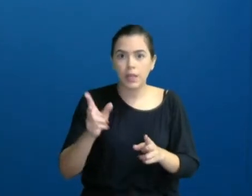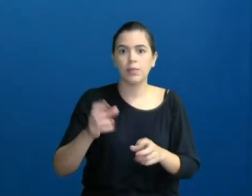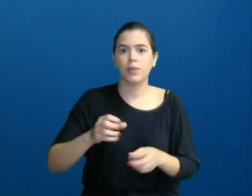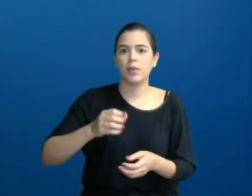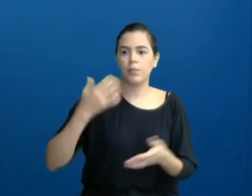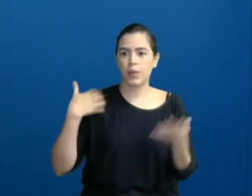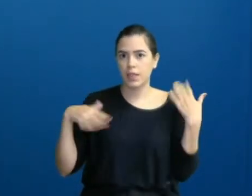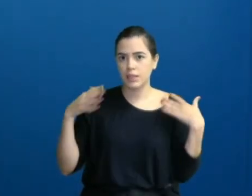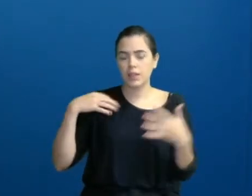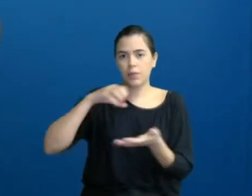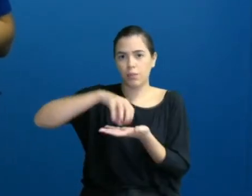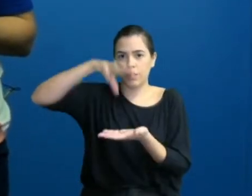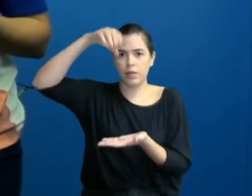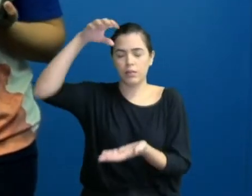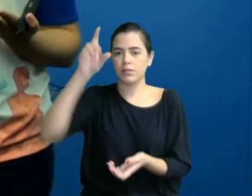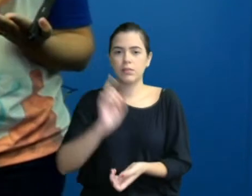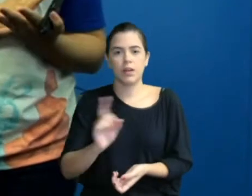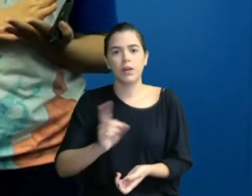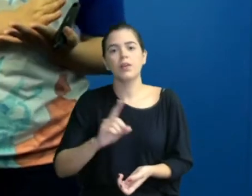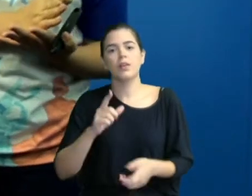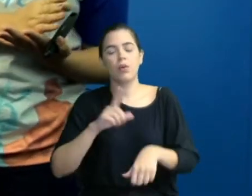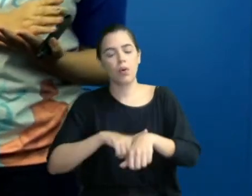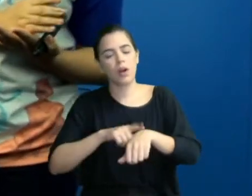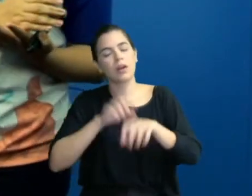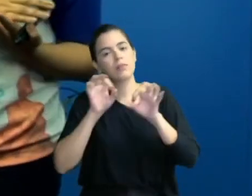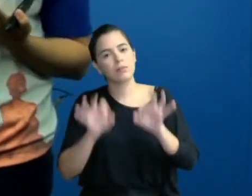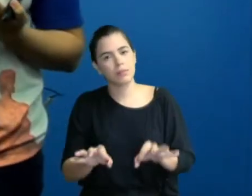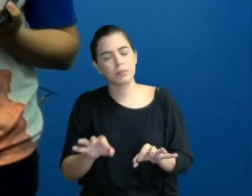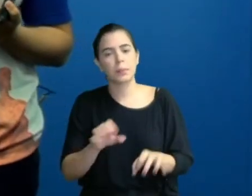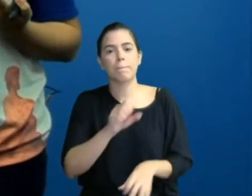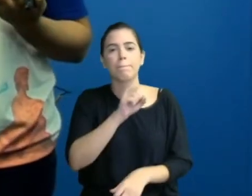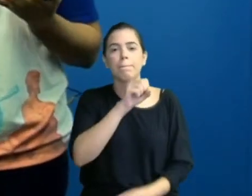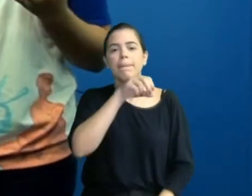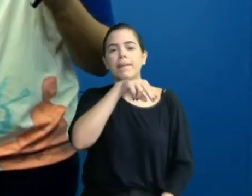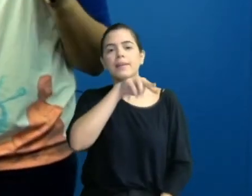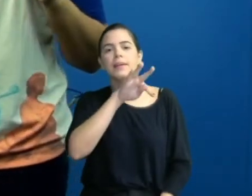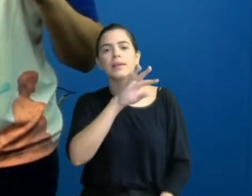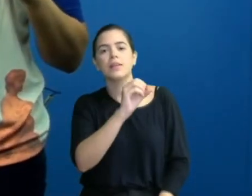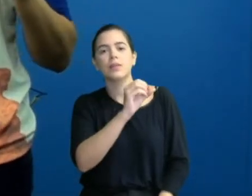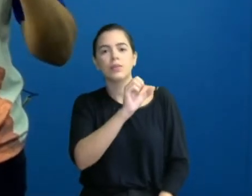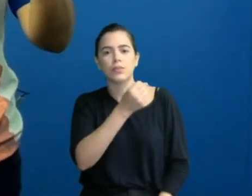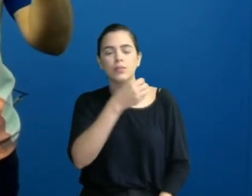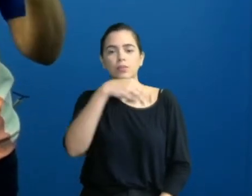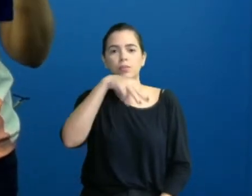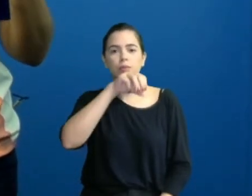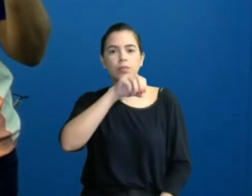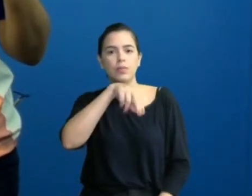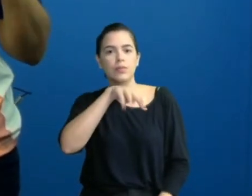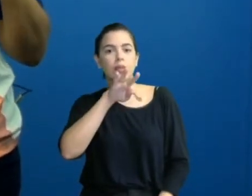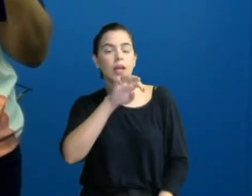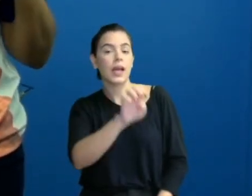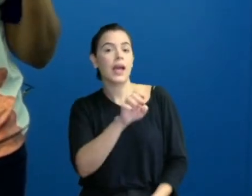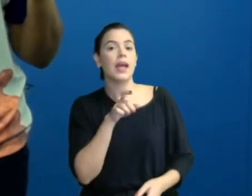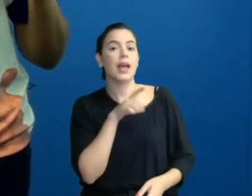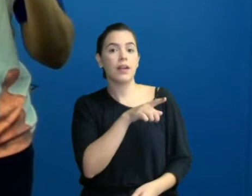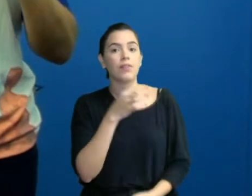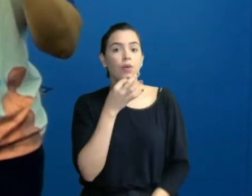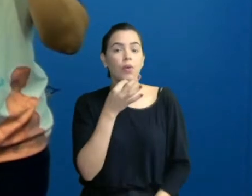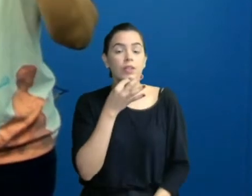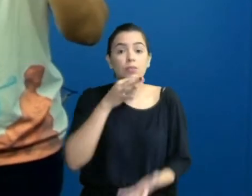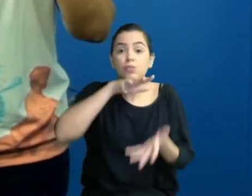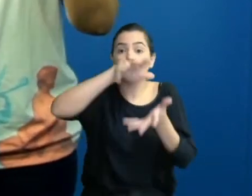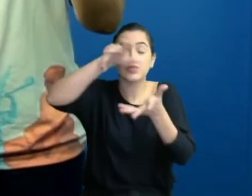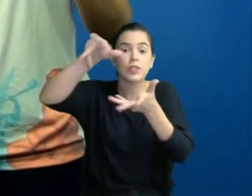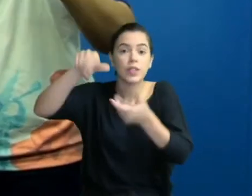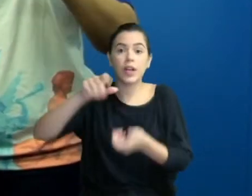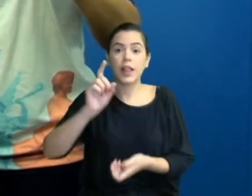tem os horários certos e tudo mais. Santos Dumont de Andrade, ele ficou conhecido no mundo inteiro não pelos seus passeios de balões, mas pelos seus passeios